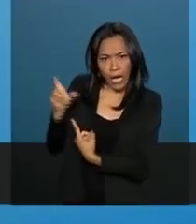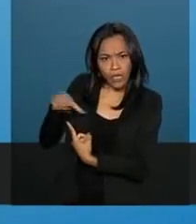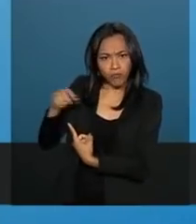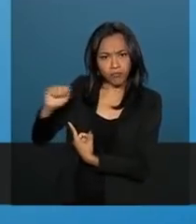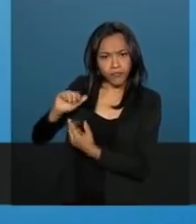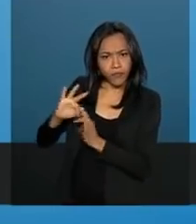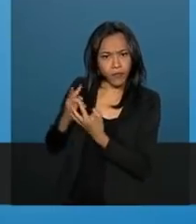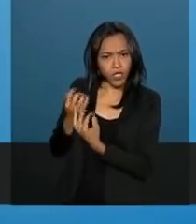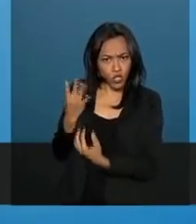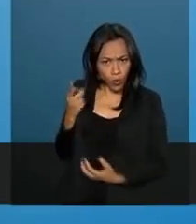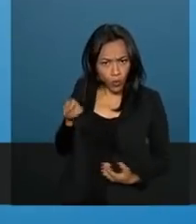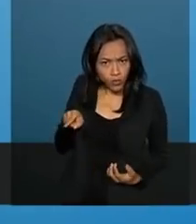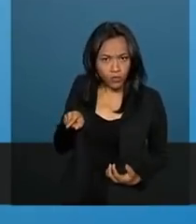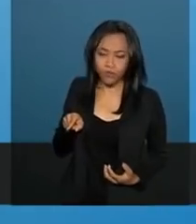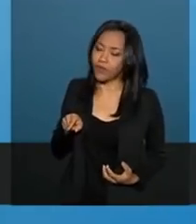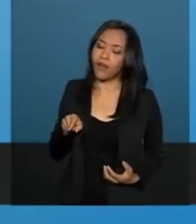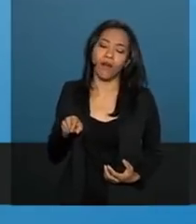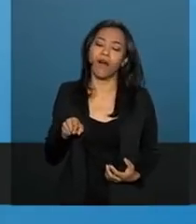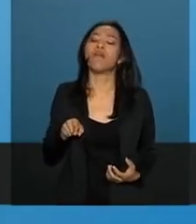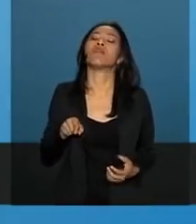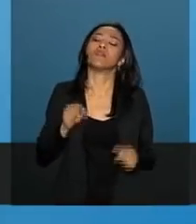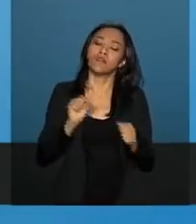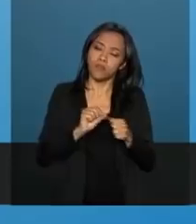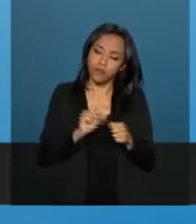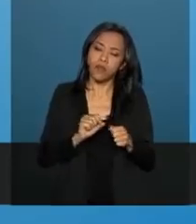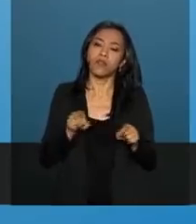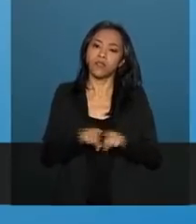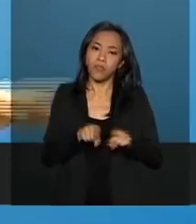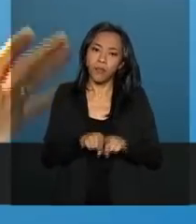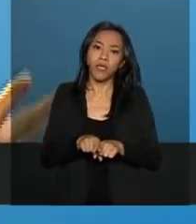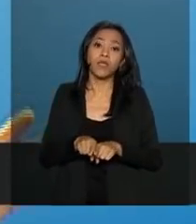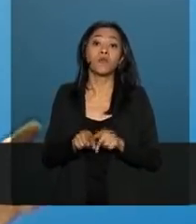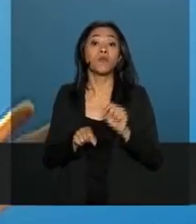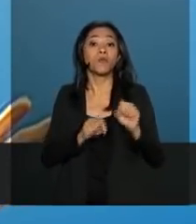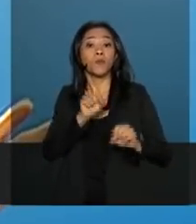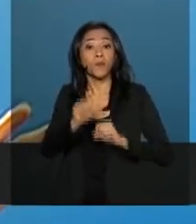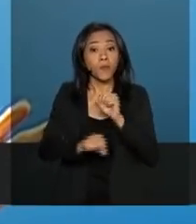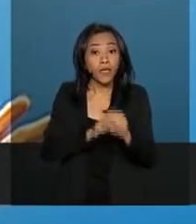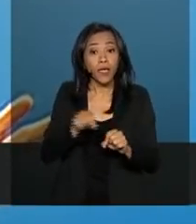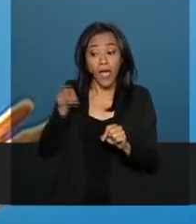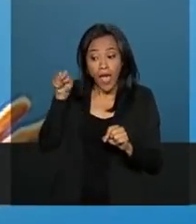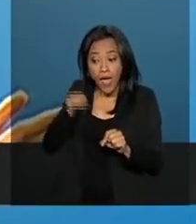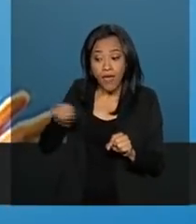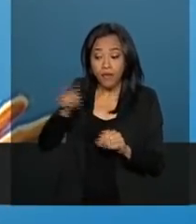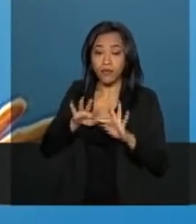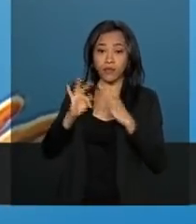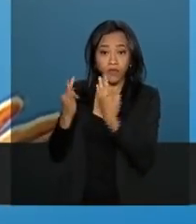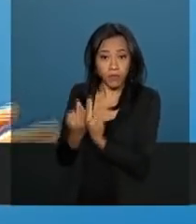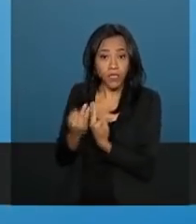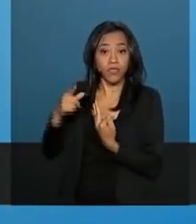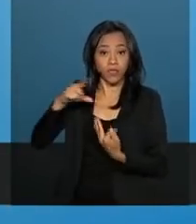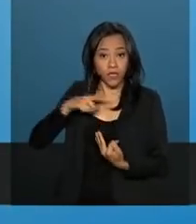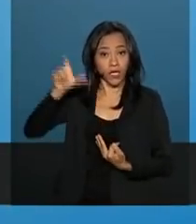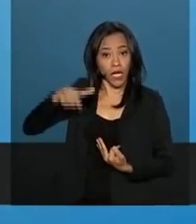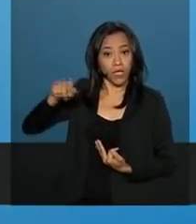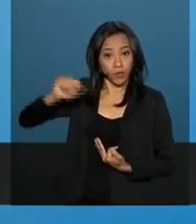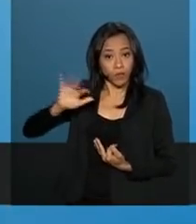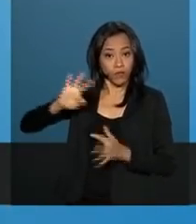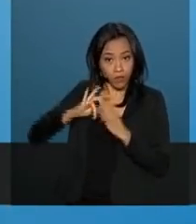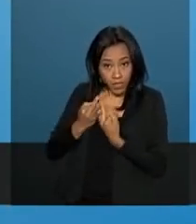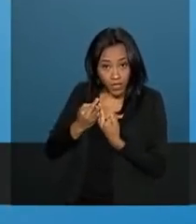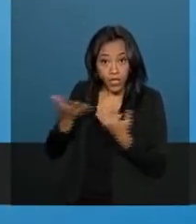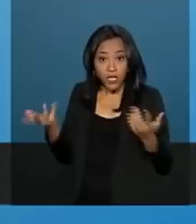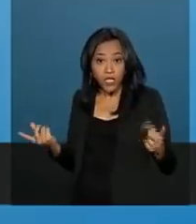faz-se sim pela introdução daqueles que pertencem às famílias que recebem essas bolsas no núcleo